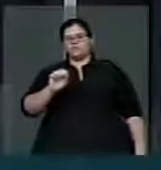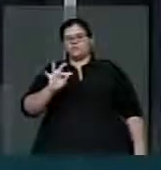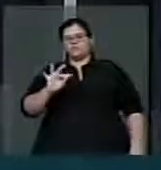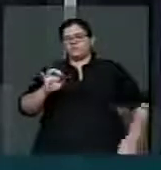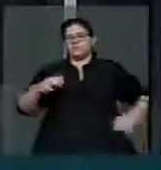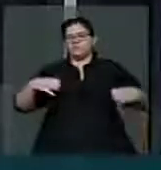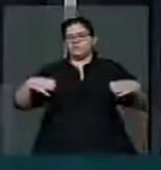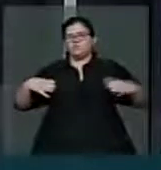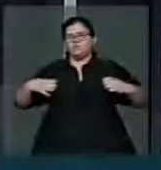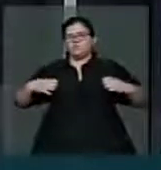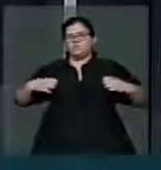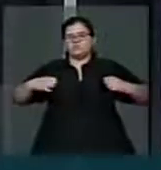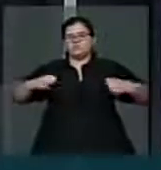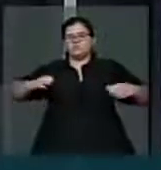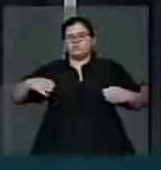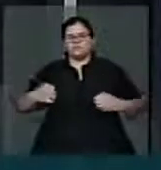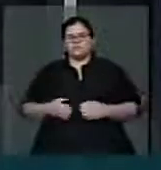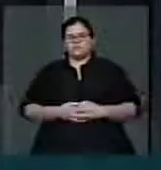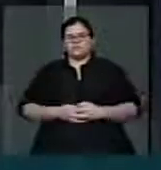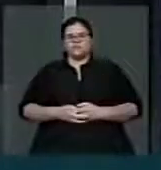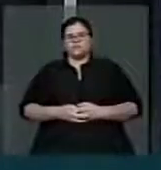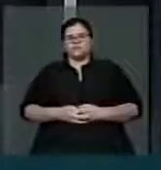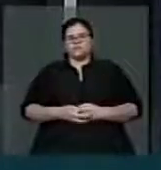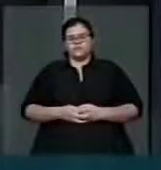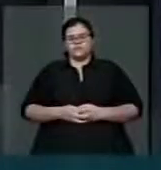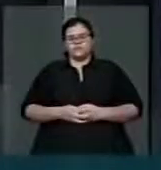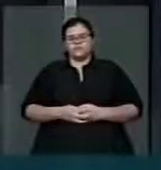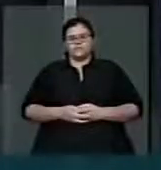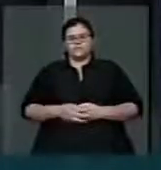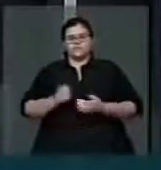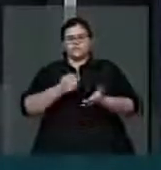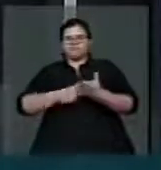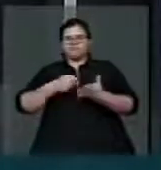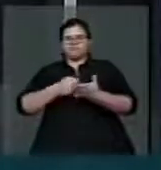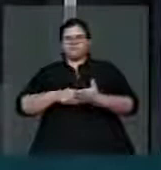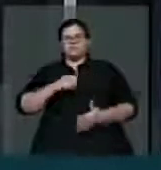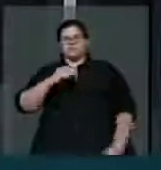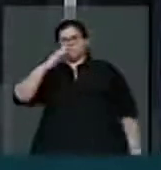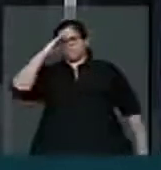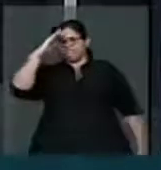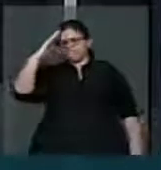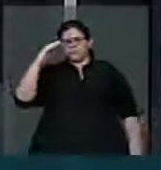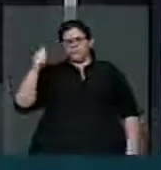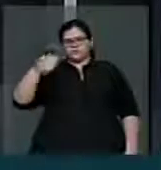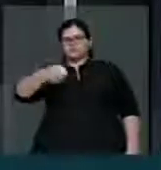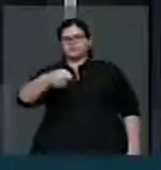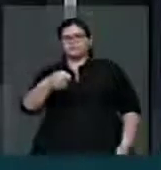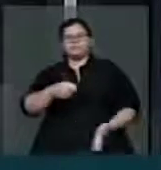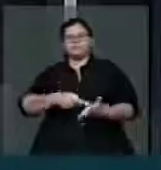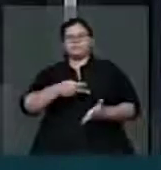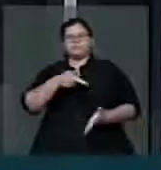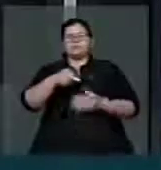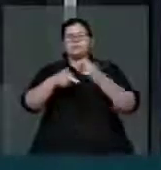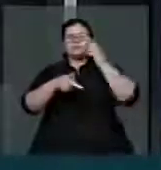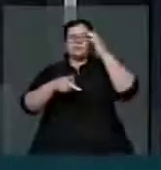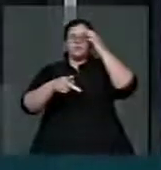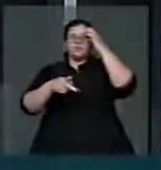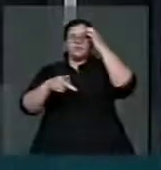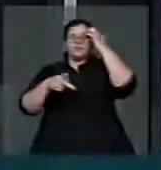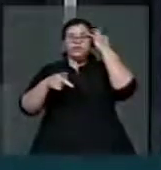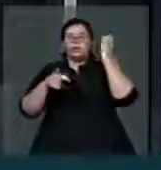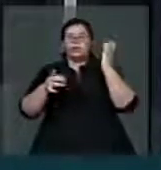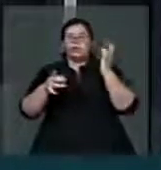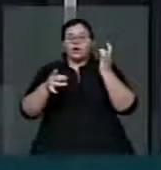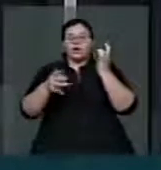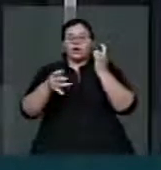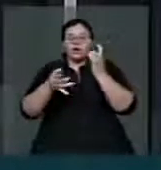libertado de um colonialismo perverso da Indonésia de então, e que ao sair deixou uma terra arrasada, e